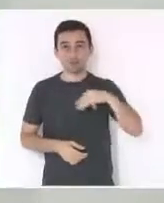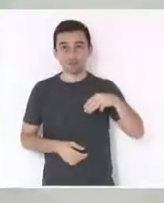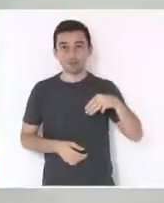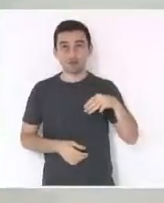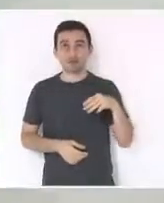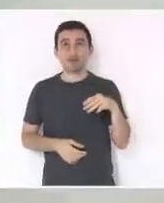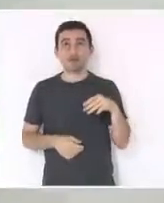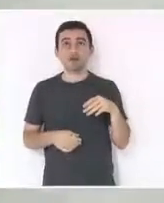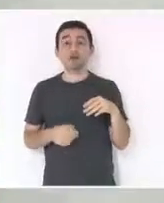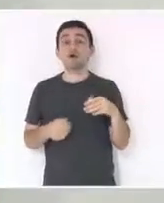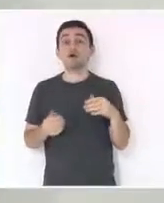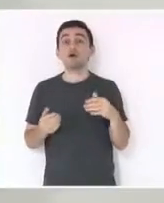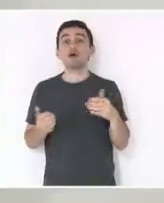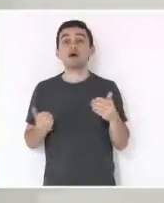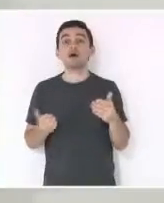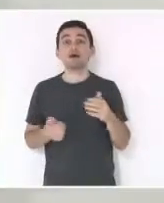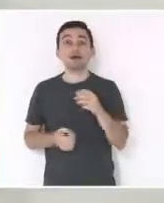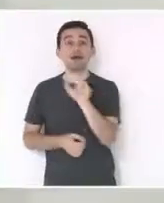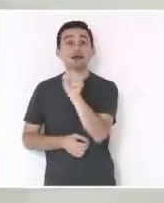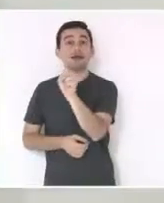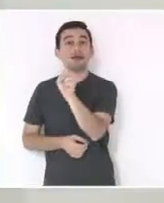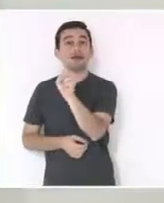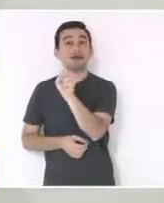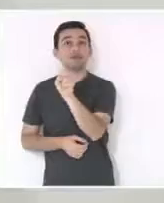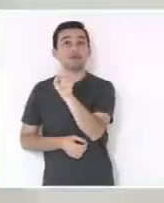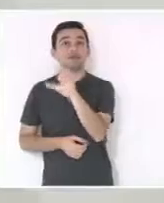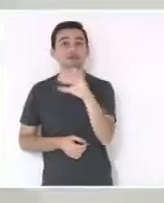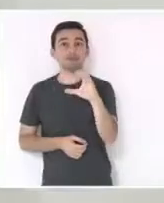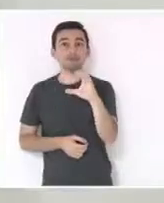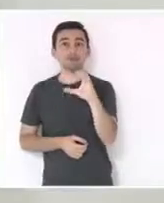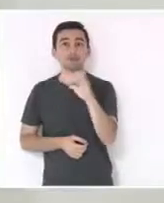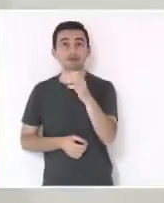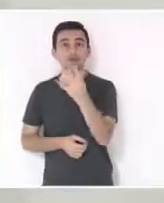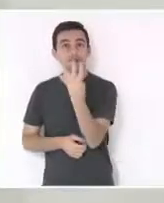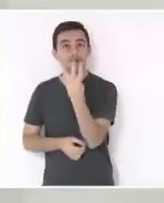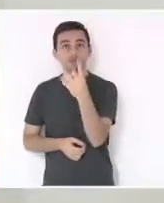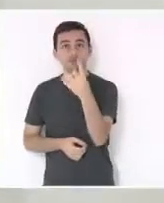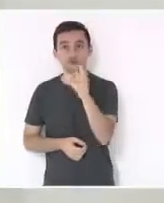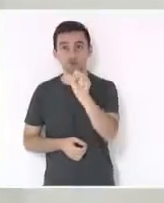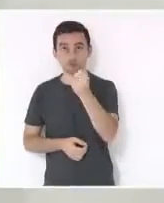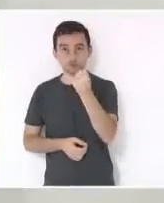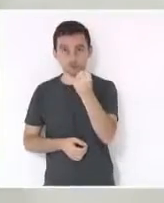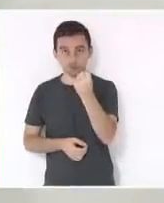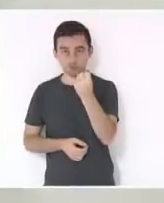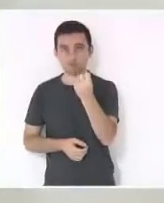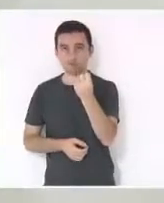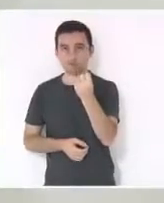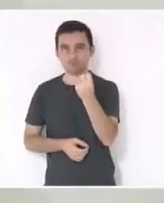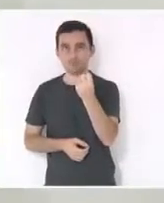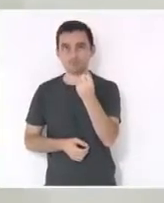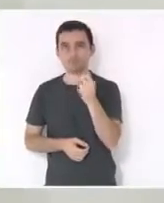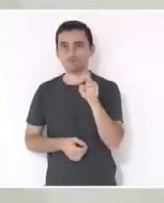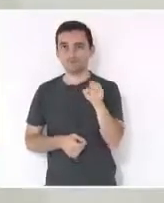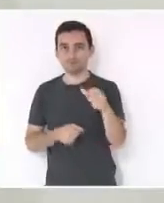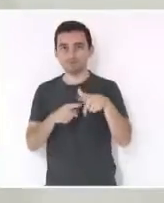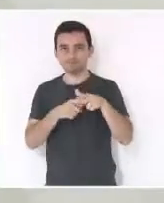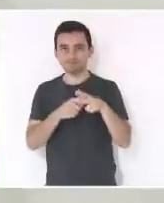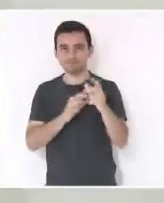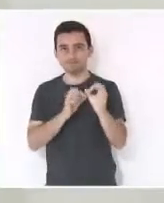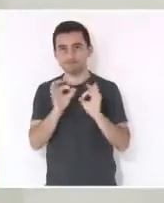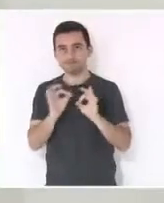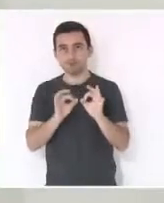é 6 418 sc-418 serra dona francisca então nós pedimos